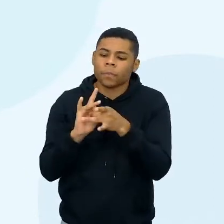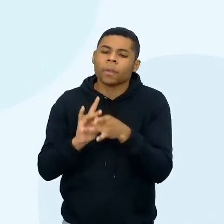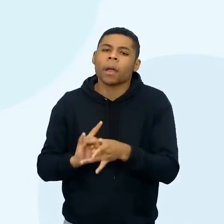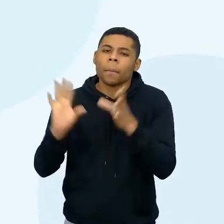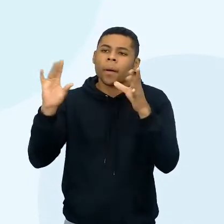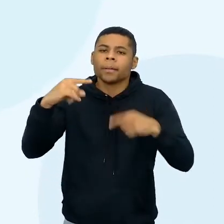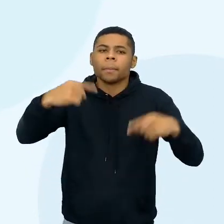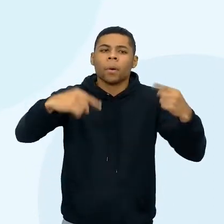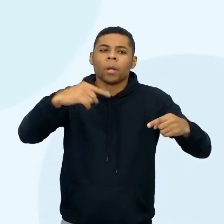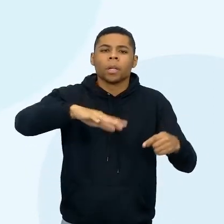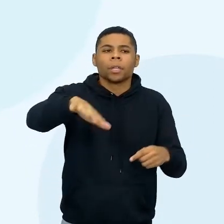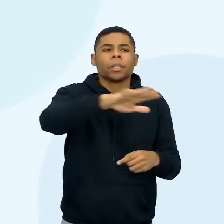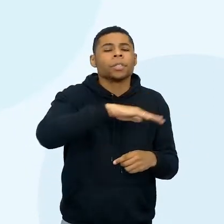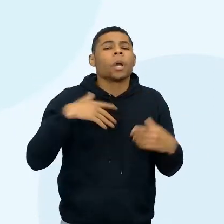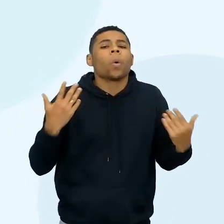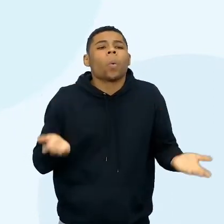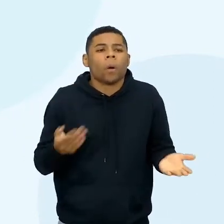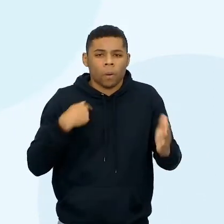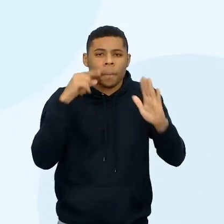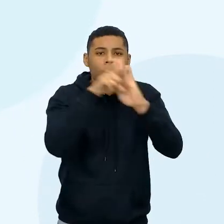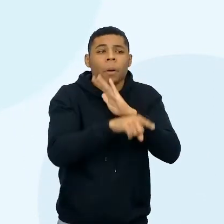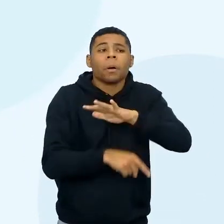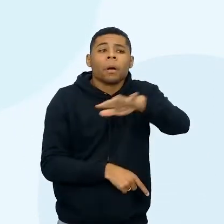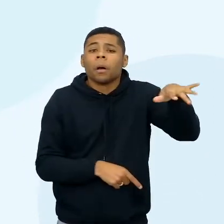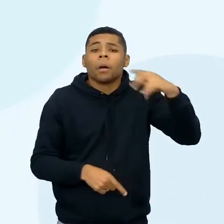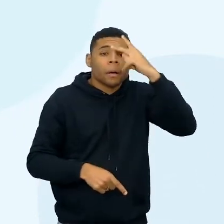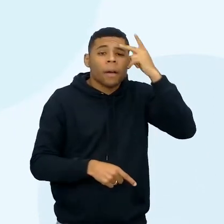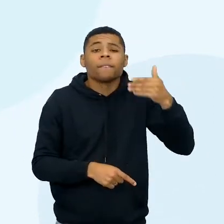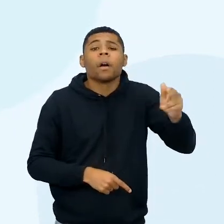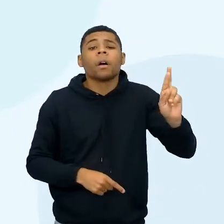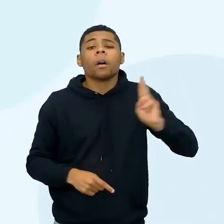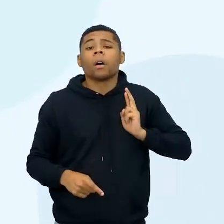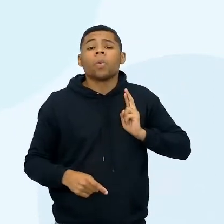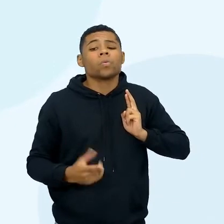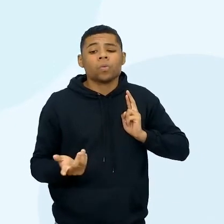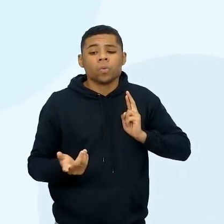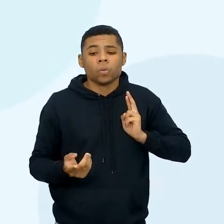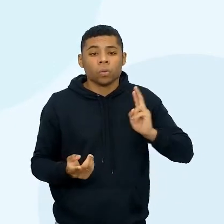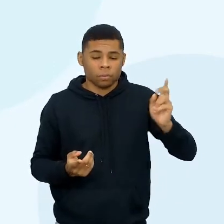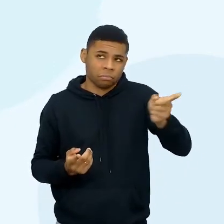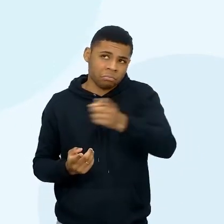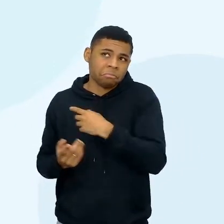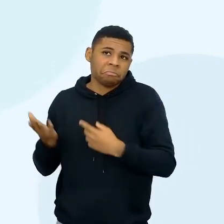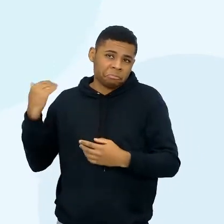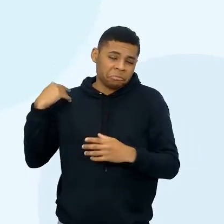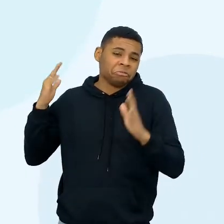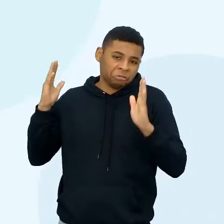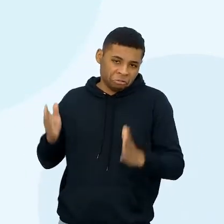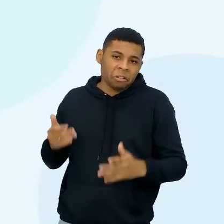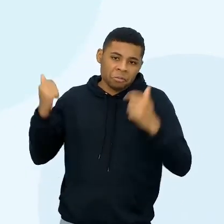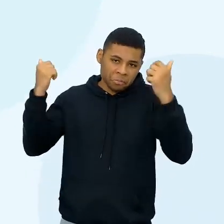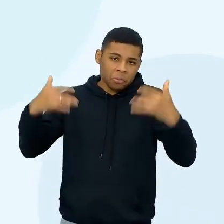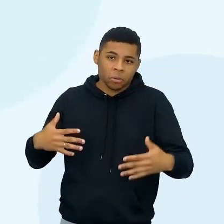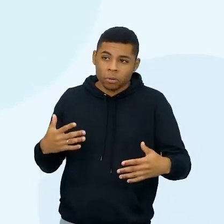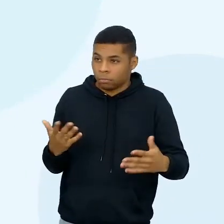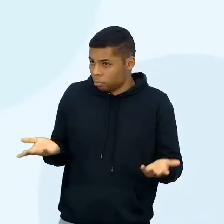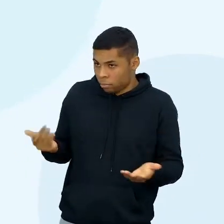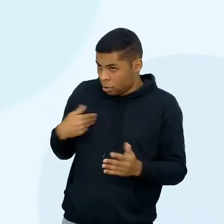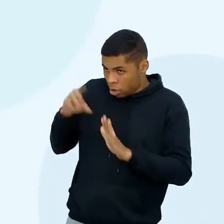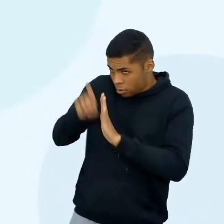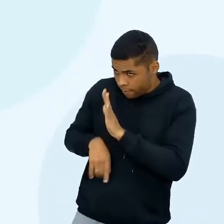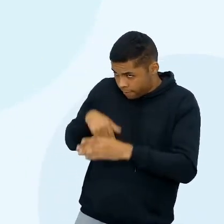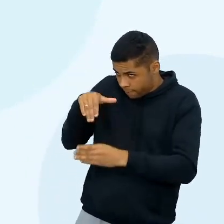democracia política que elas têm, elas vão dizer algo que nós, inclusive, já comentamos aqui. Direito ao